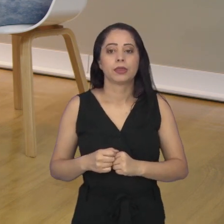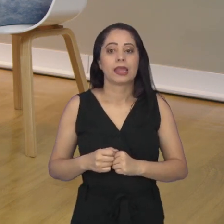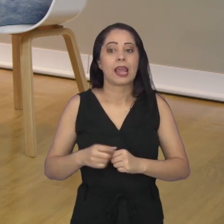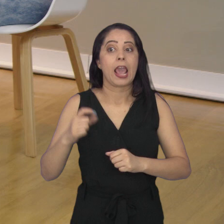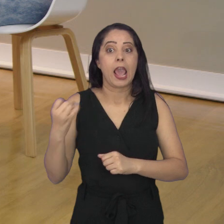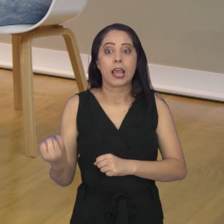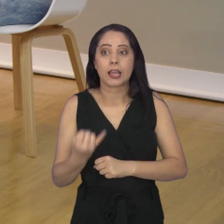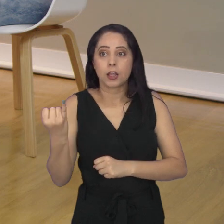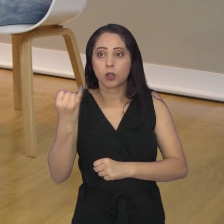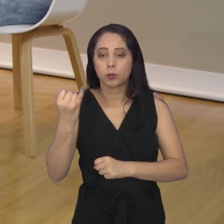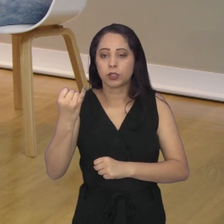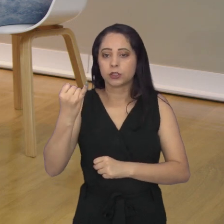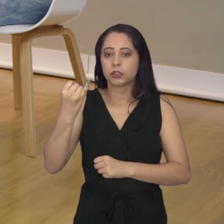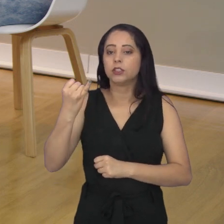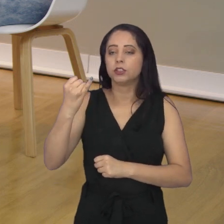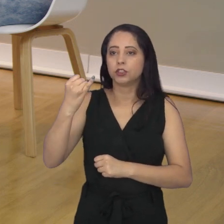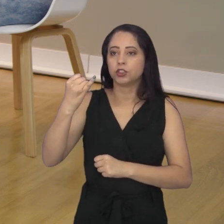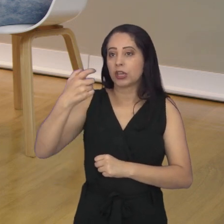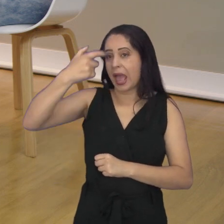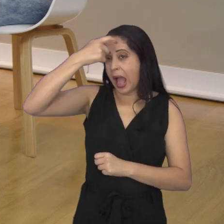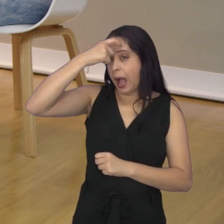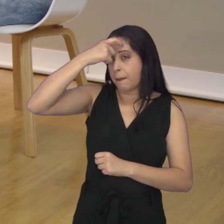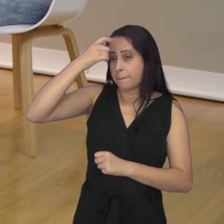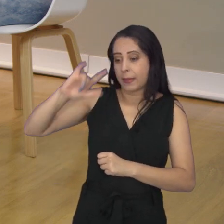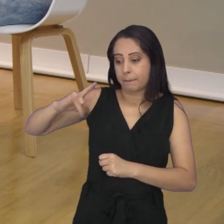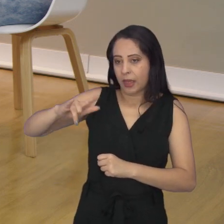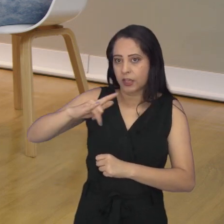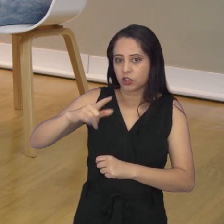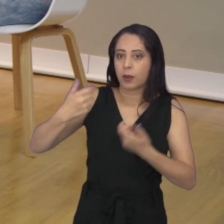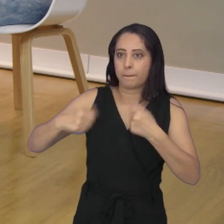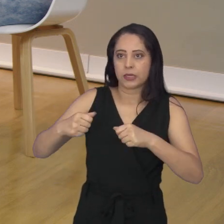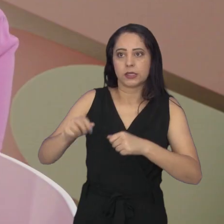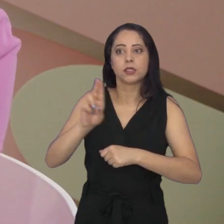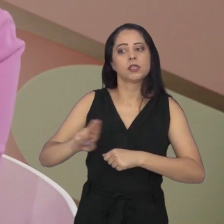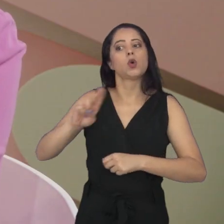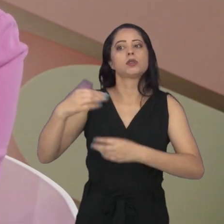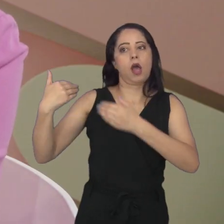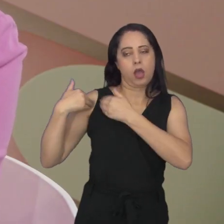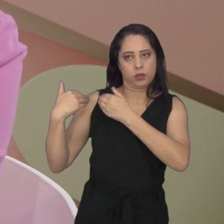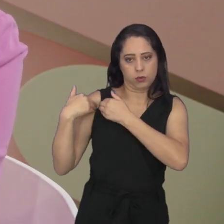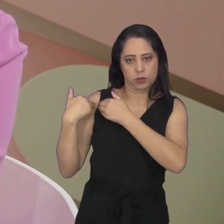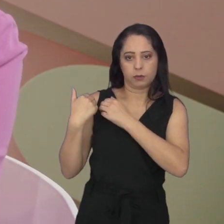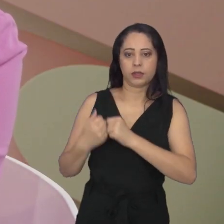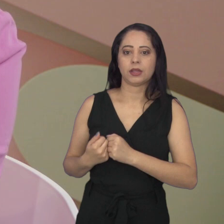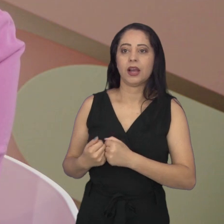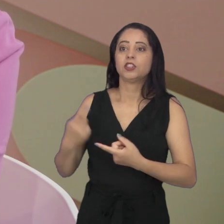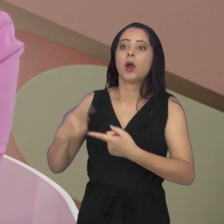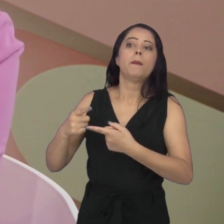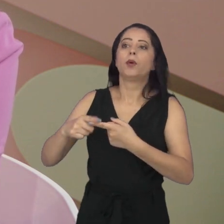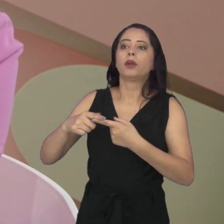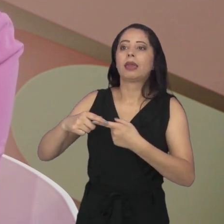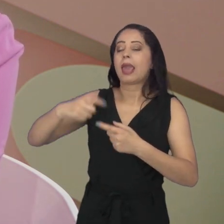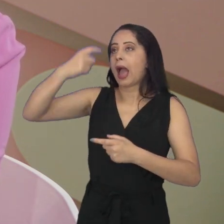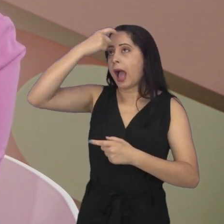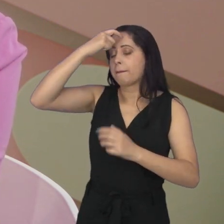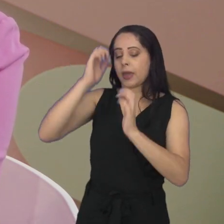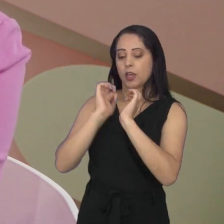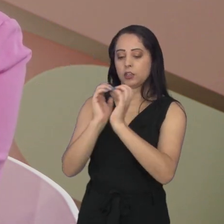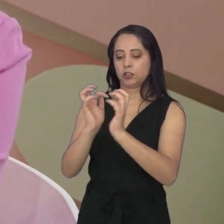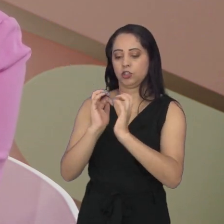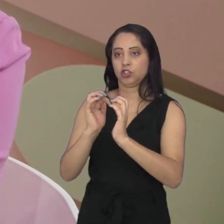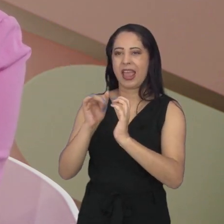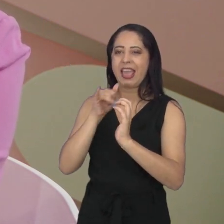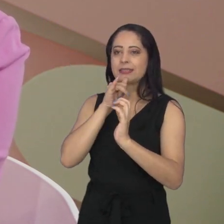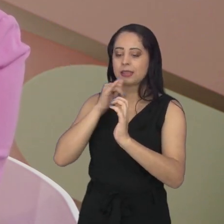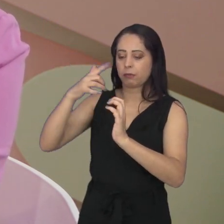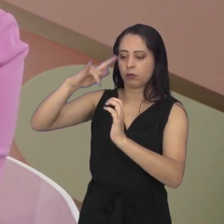que está nos assistindo saber que os gatilhos mentais, eles devem ser utilizados com responsabilidade. Sim. Tá? Por quê? Porque vai mexer com a nossa mente.